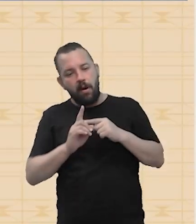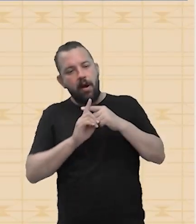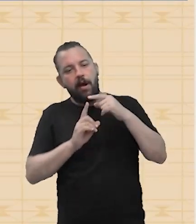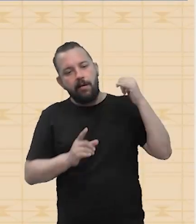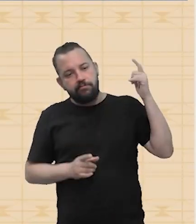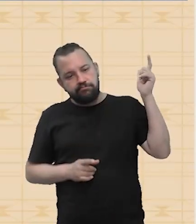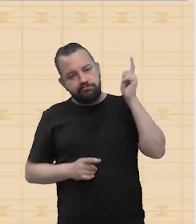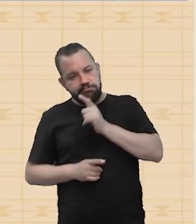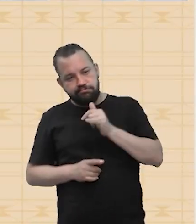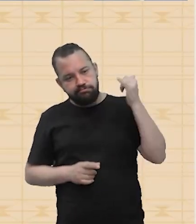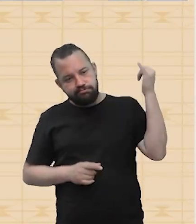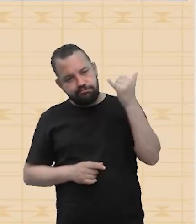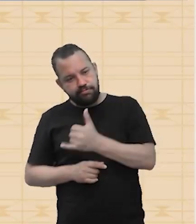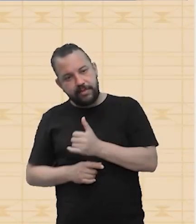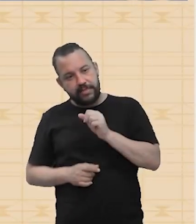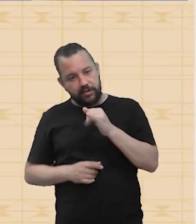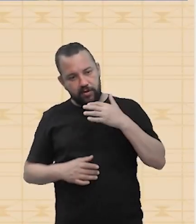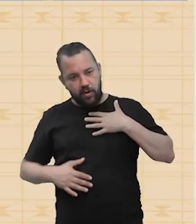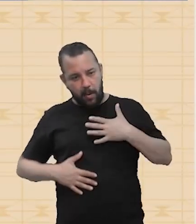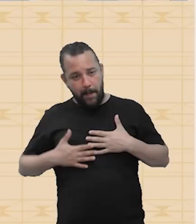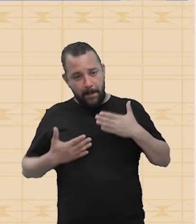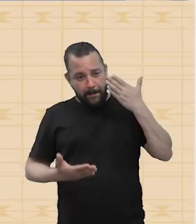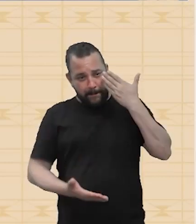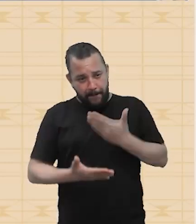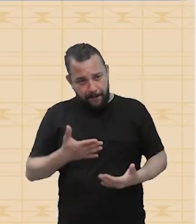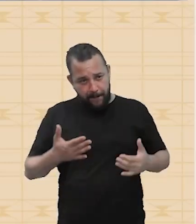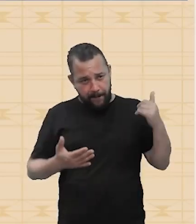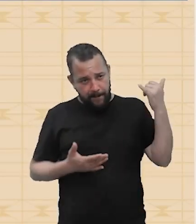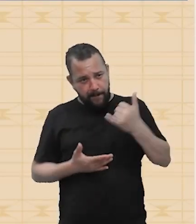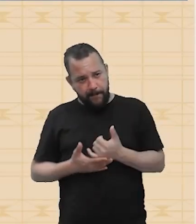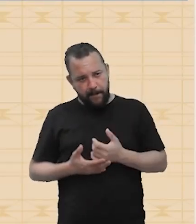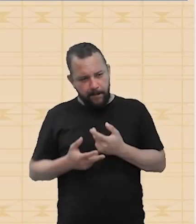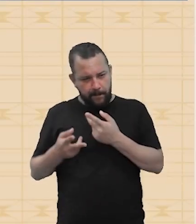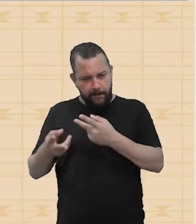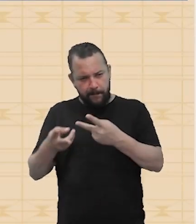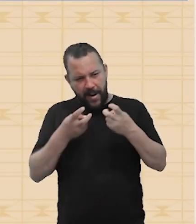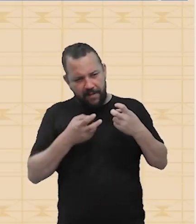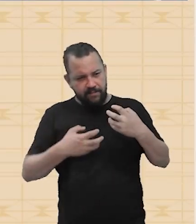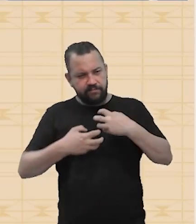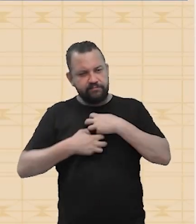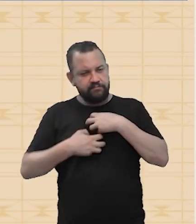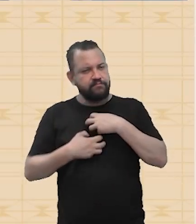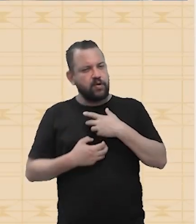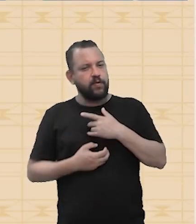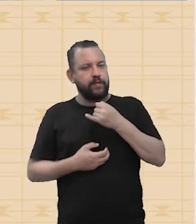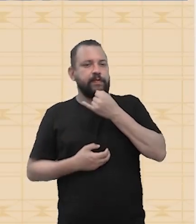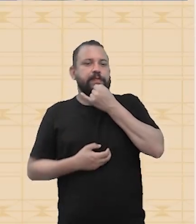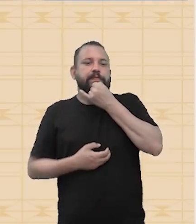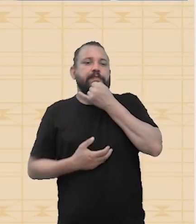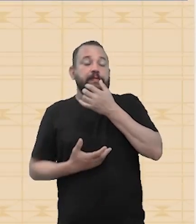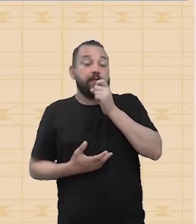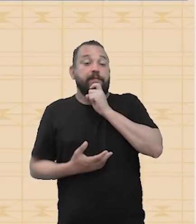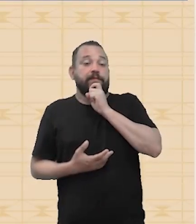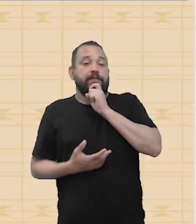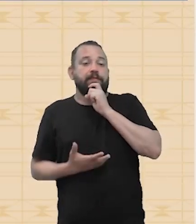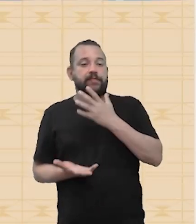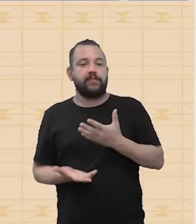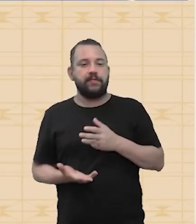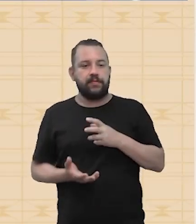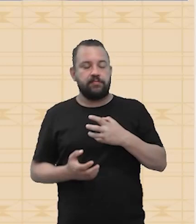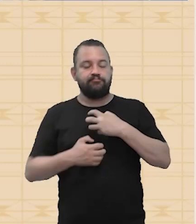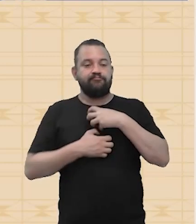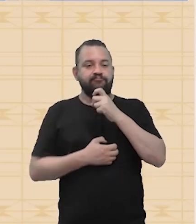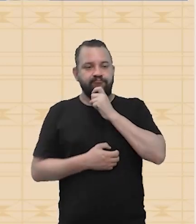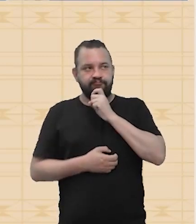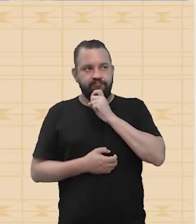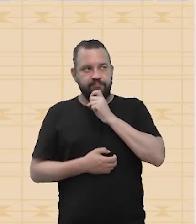perde calor, vamos ter uma percepção sensorial do frio. Pois é, então quando você está sentindo frio, é porque